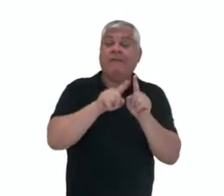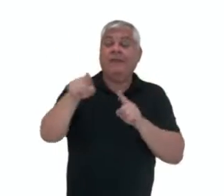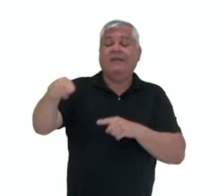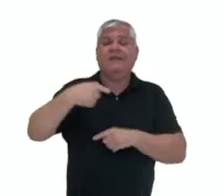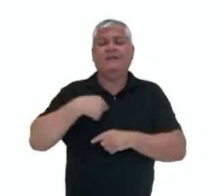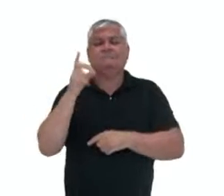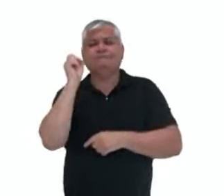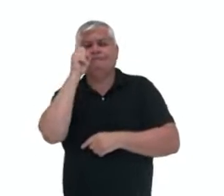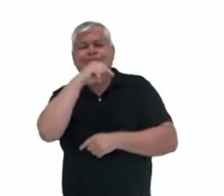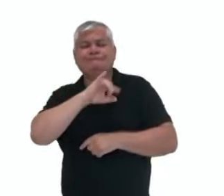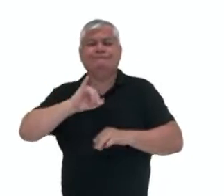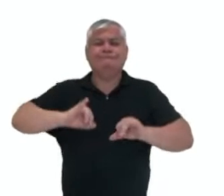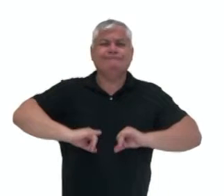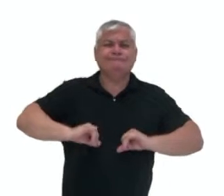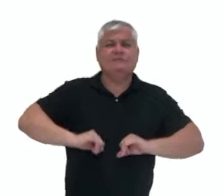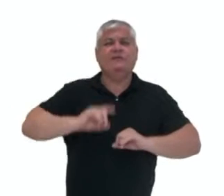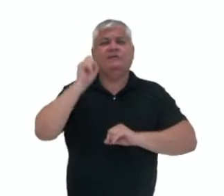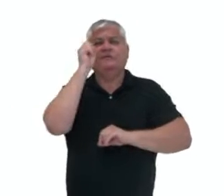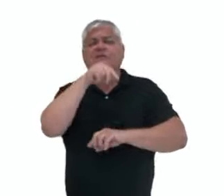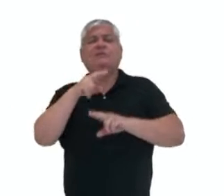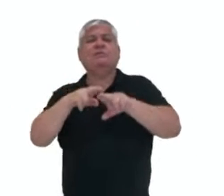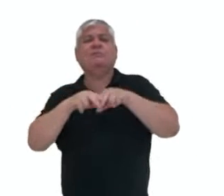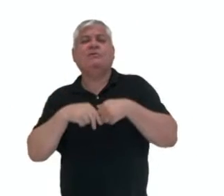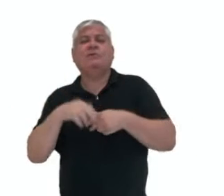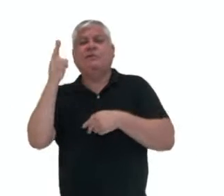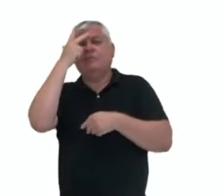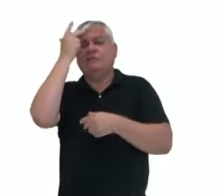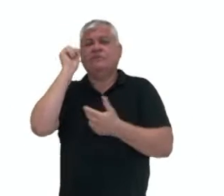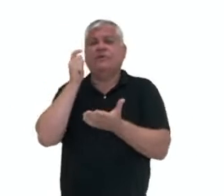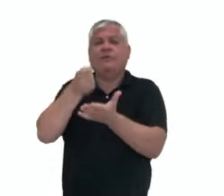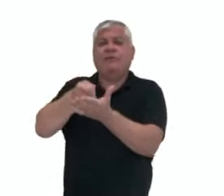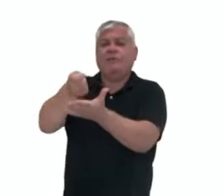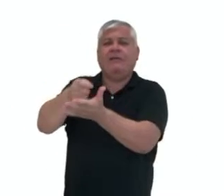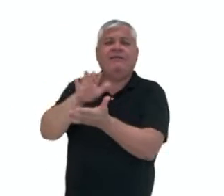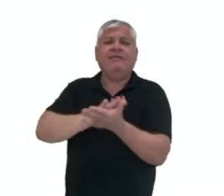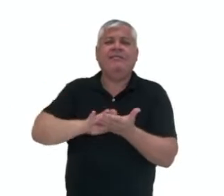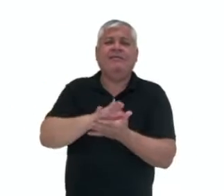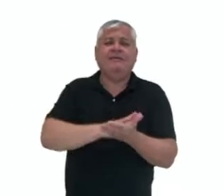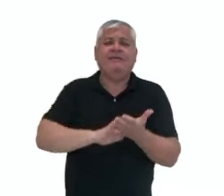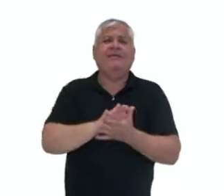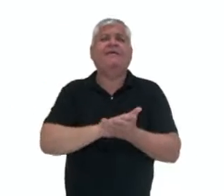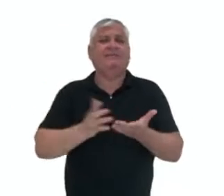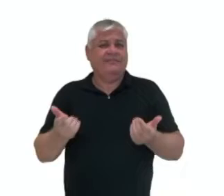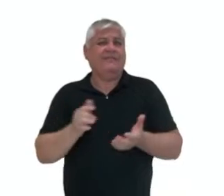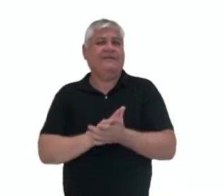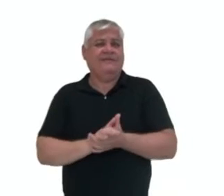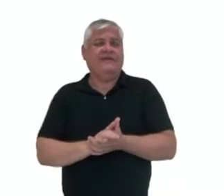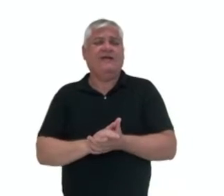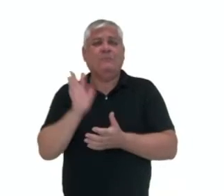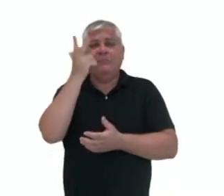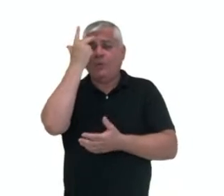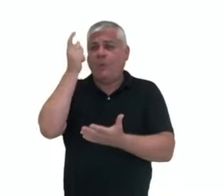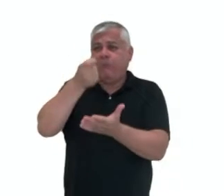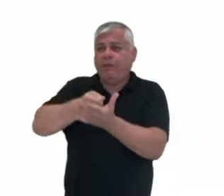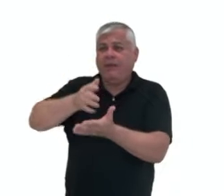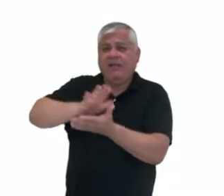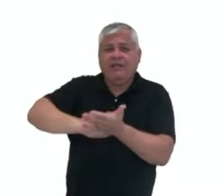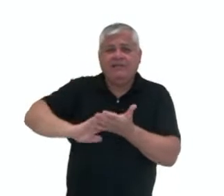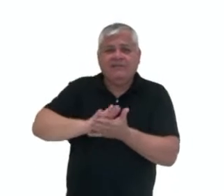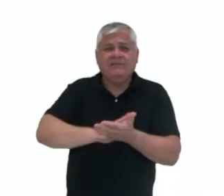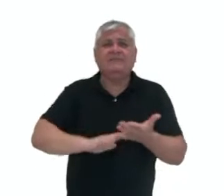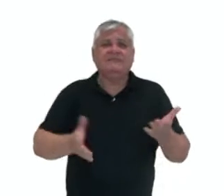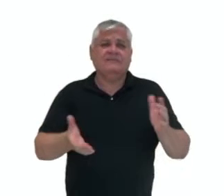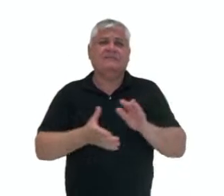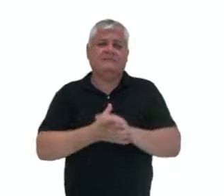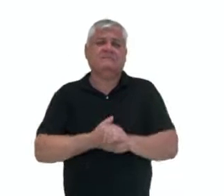continuar operando por conta do déficit em suas contas, causada pela falta de pagamento por parte de seus